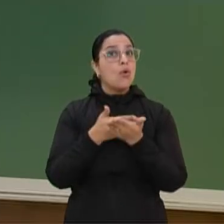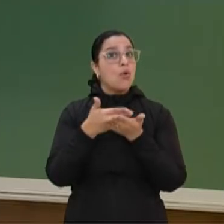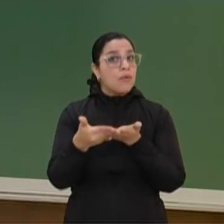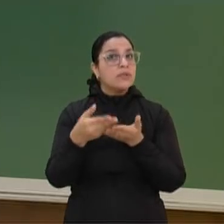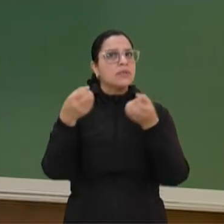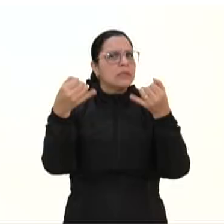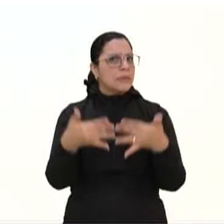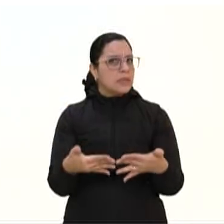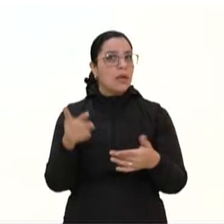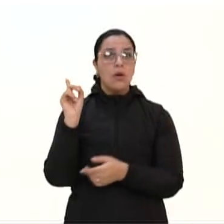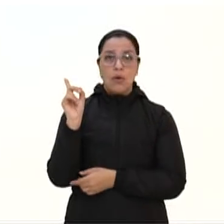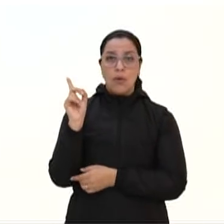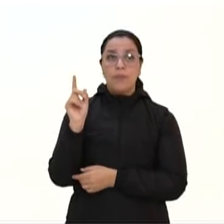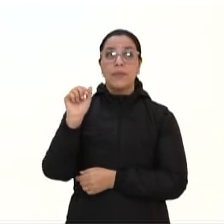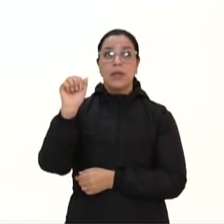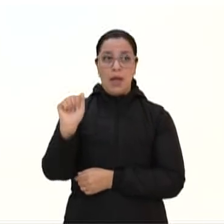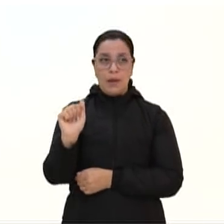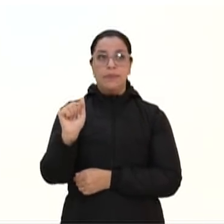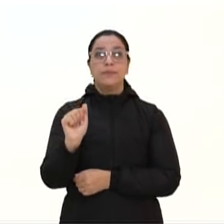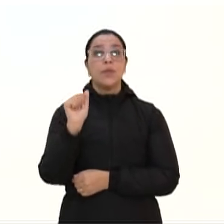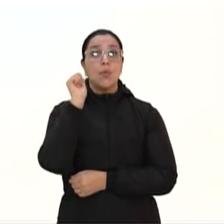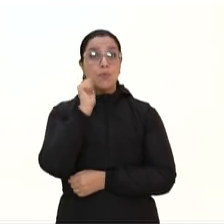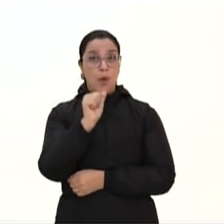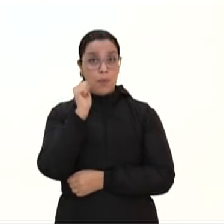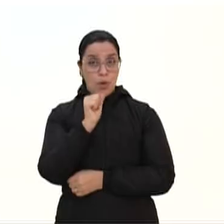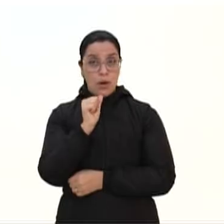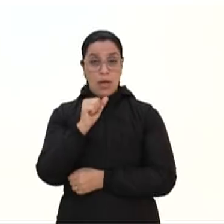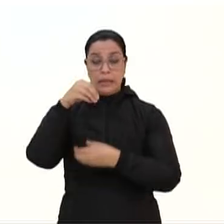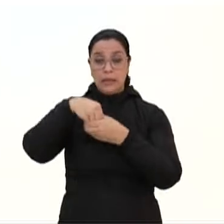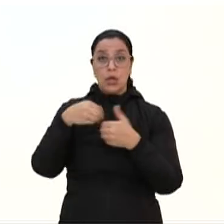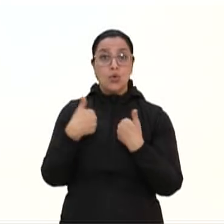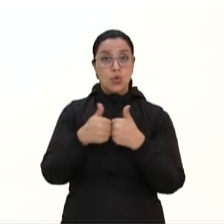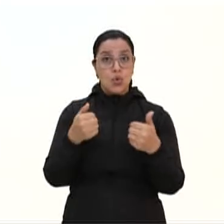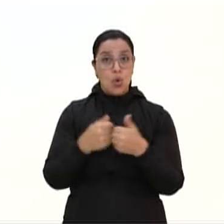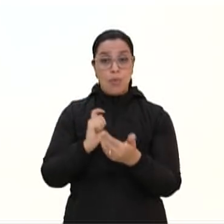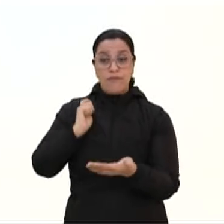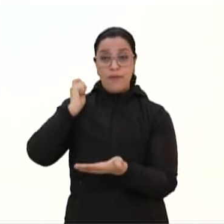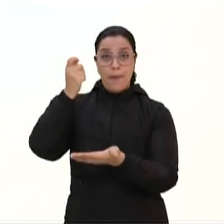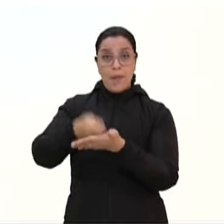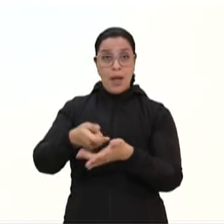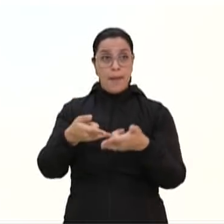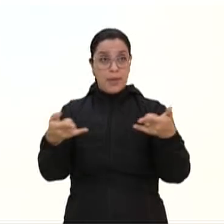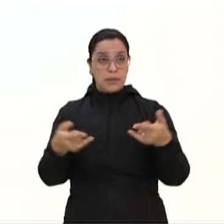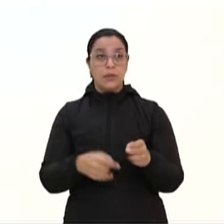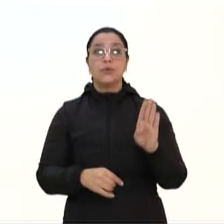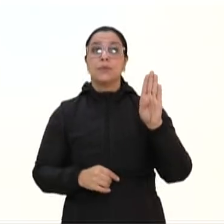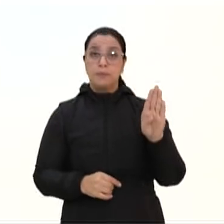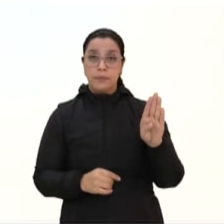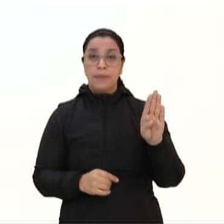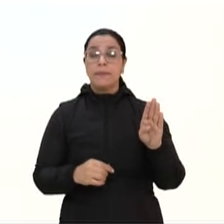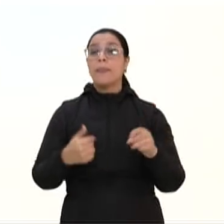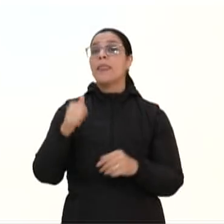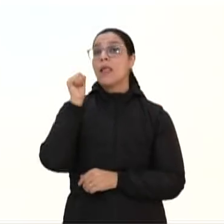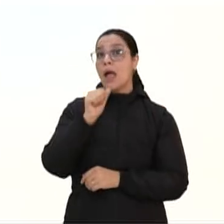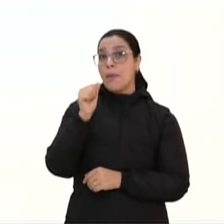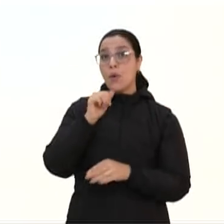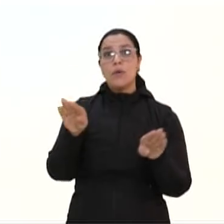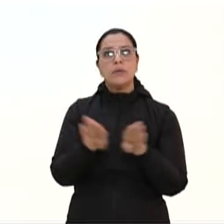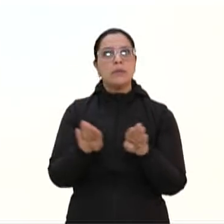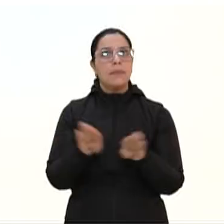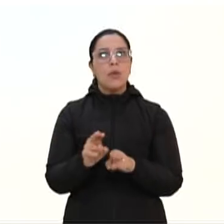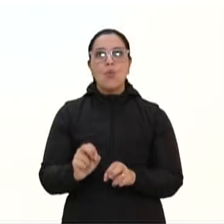Fernando Sabino como um dos grandes cronistas também na literatura brasileira. Questão de número